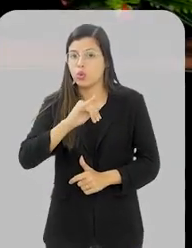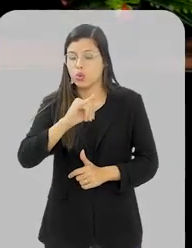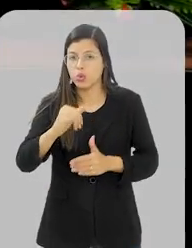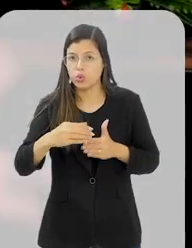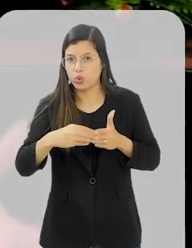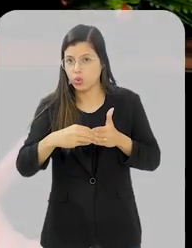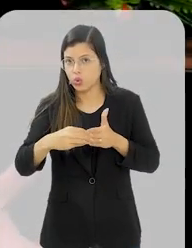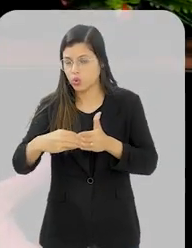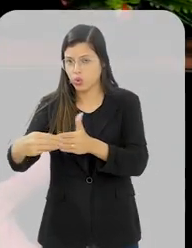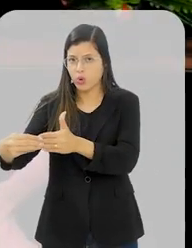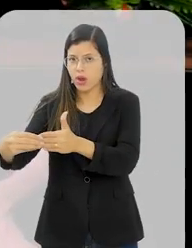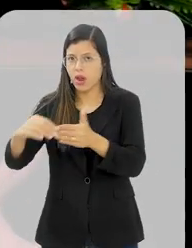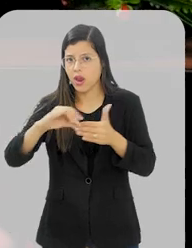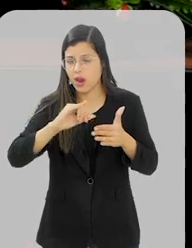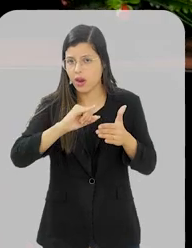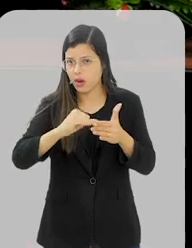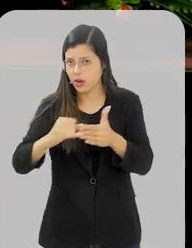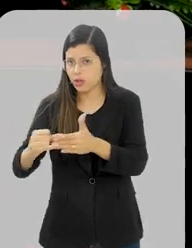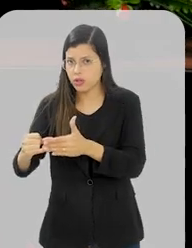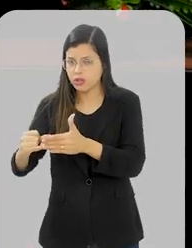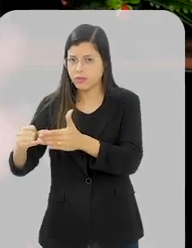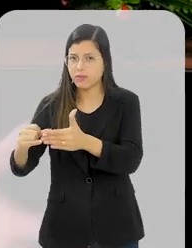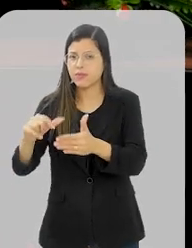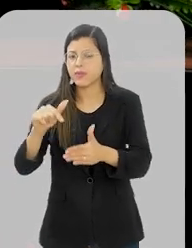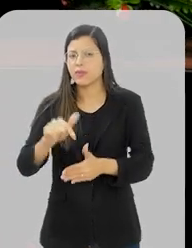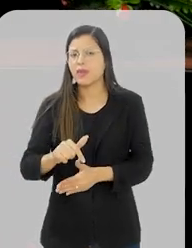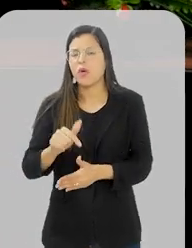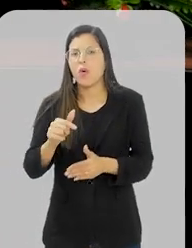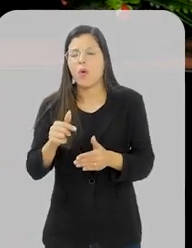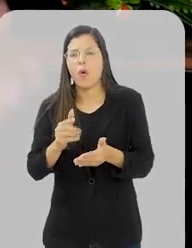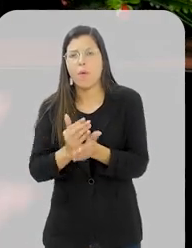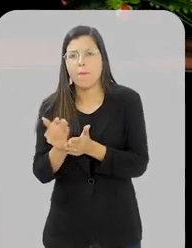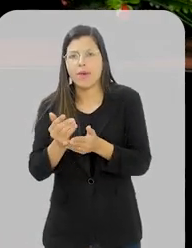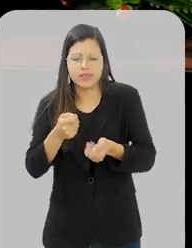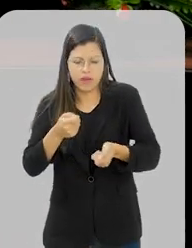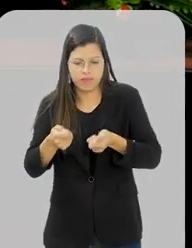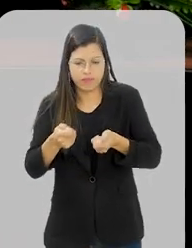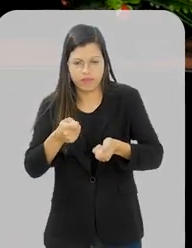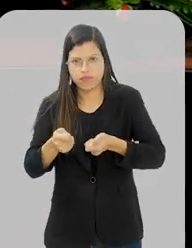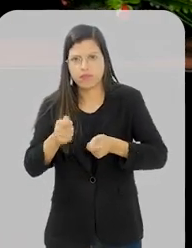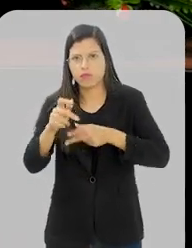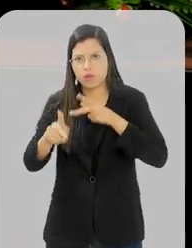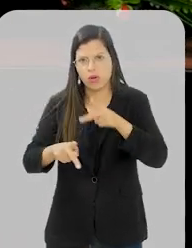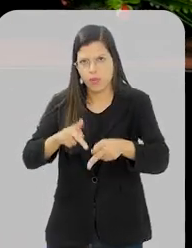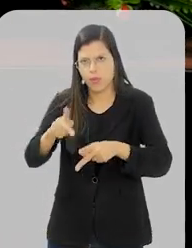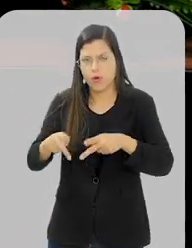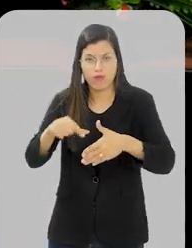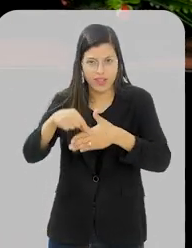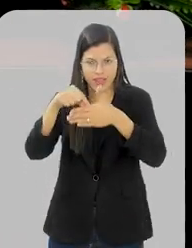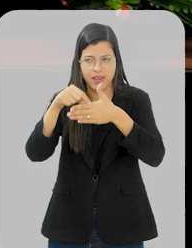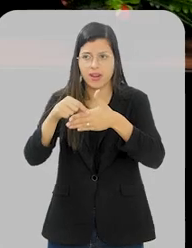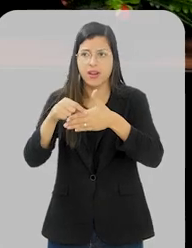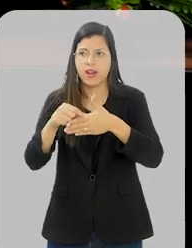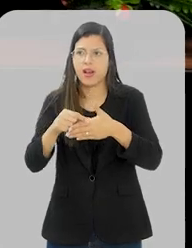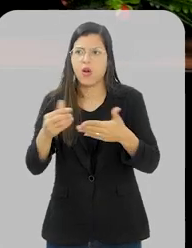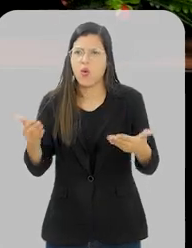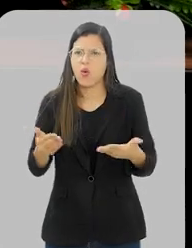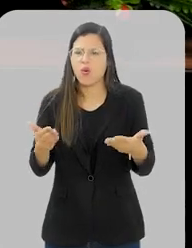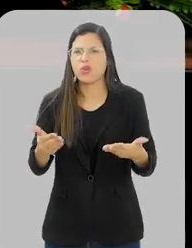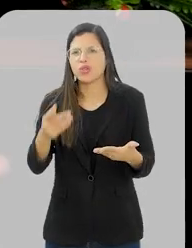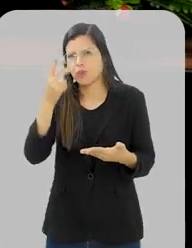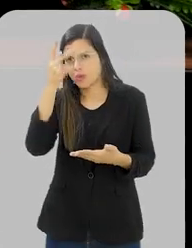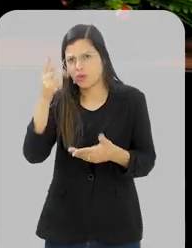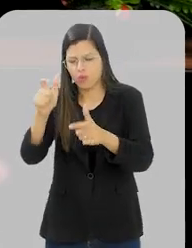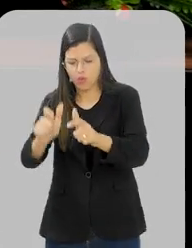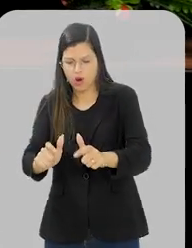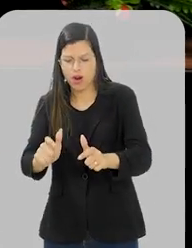povo que entra na Terra Prometida E aí tem as muralhas de Jericó tem toda a conquista da da da da da hoje eles chamam de